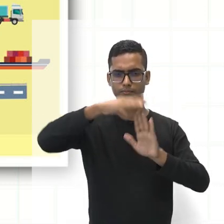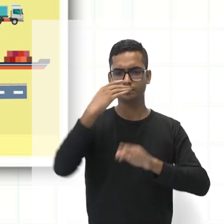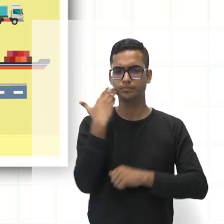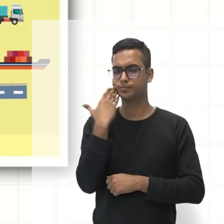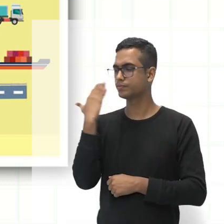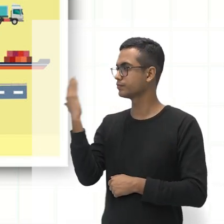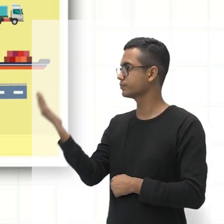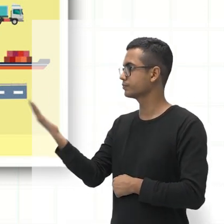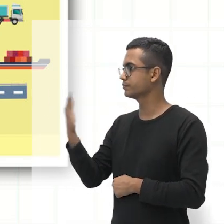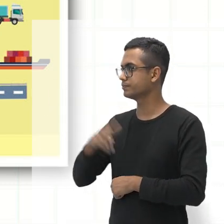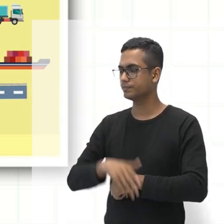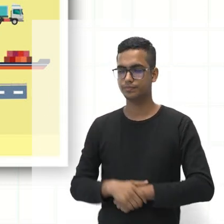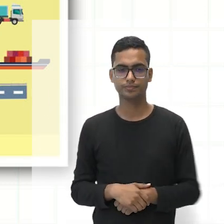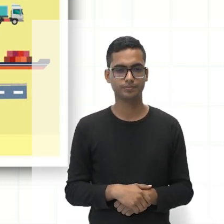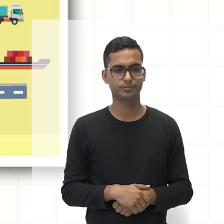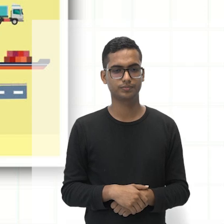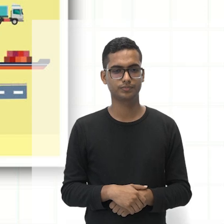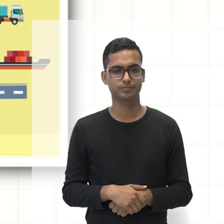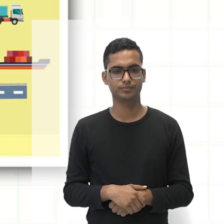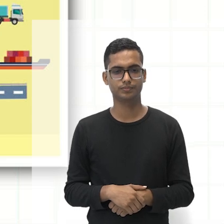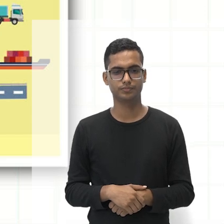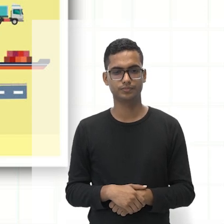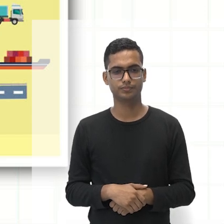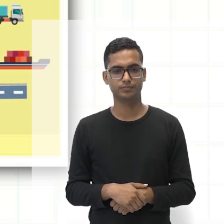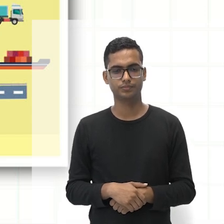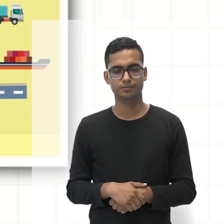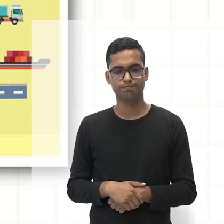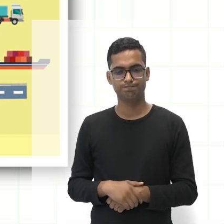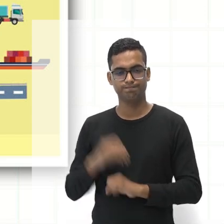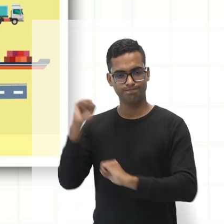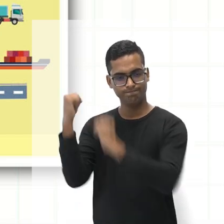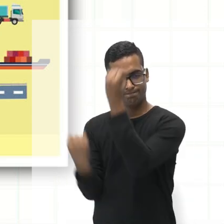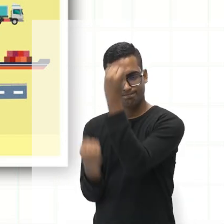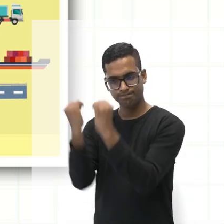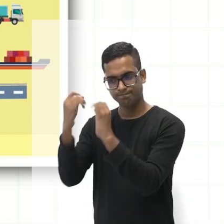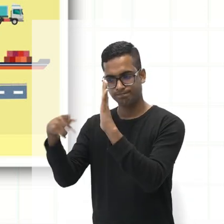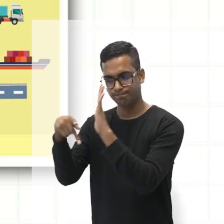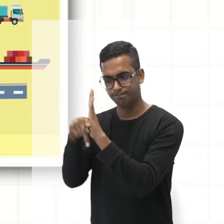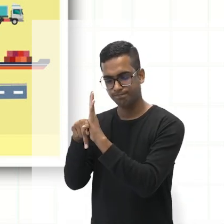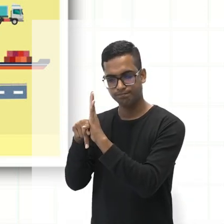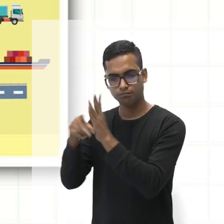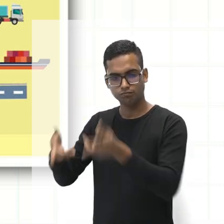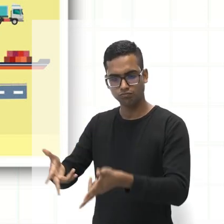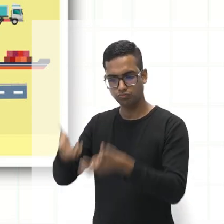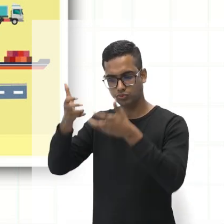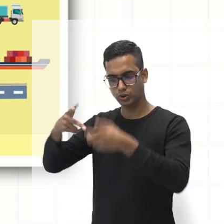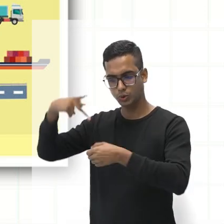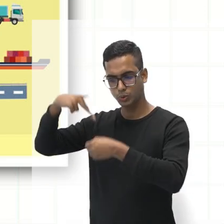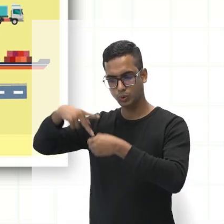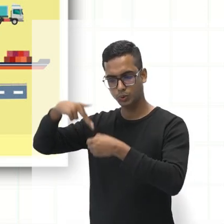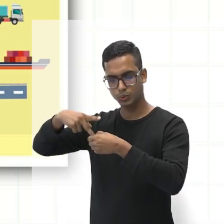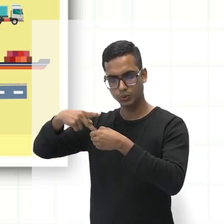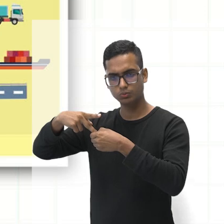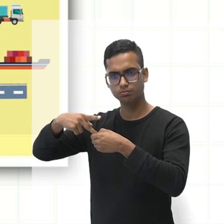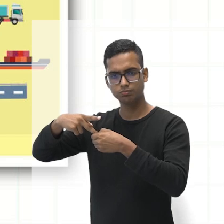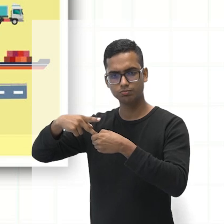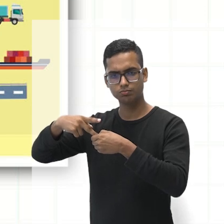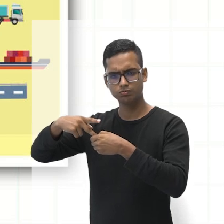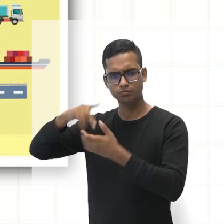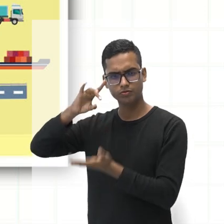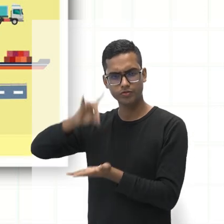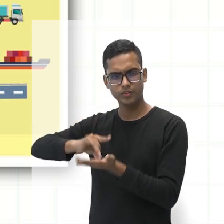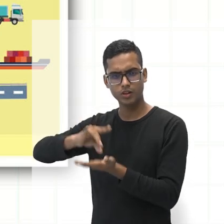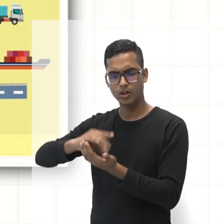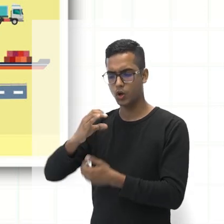temos aqui a entrada na refinaria, né, do petróleo cru, conforme ele